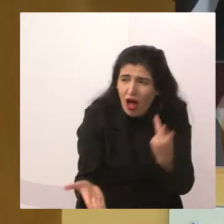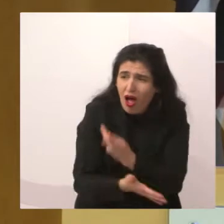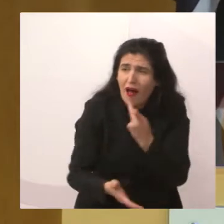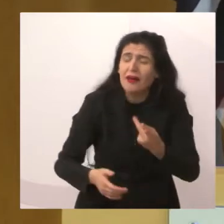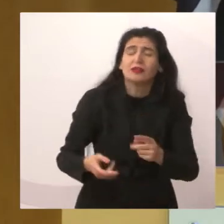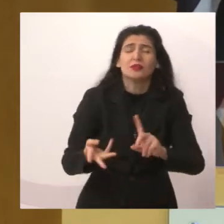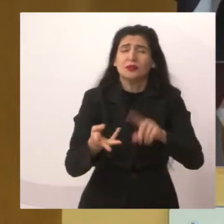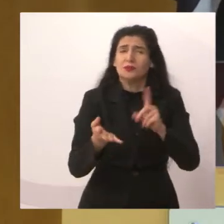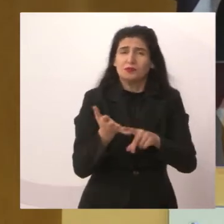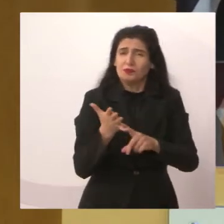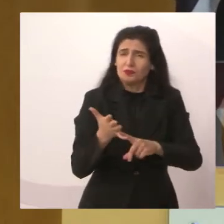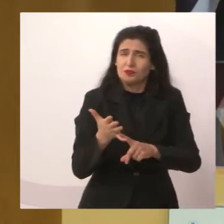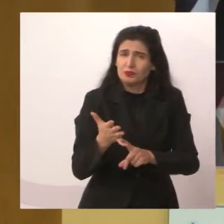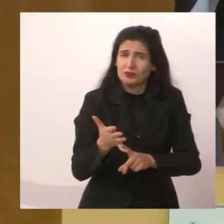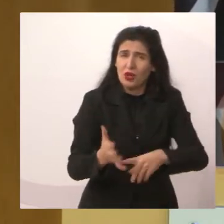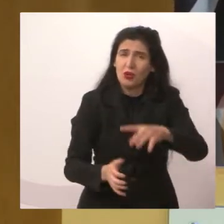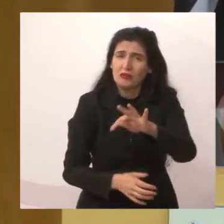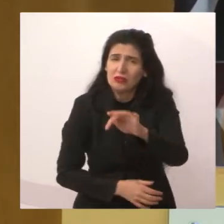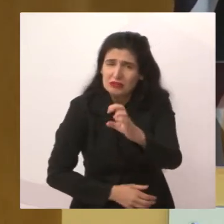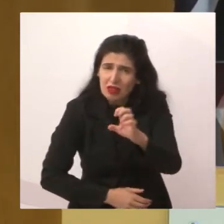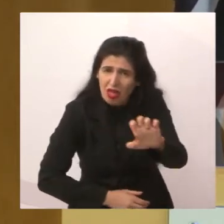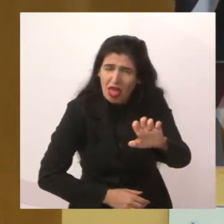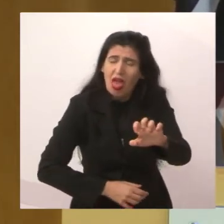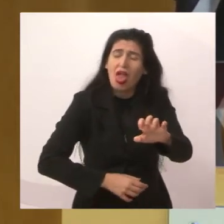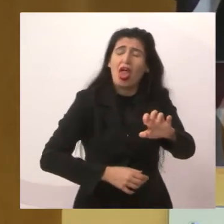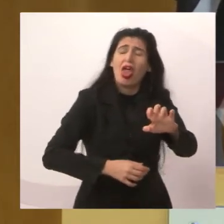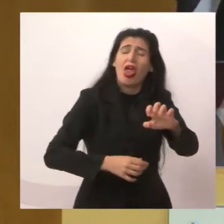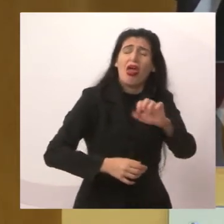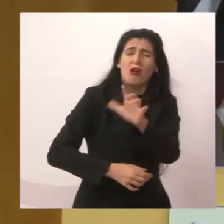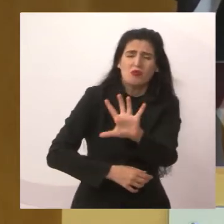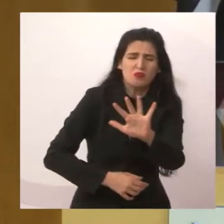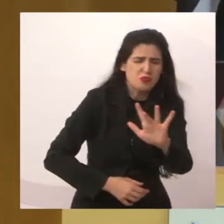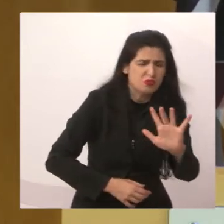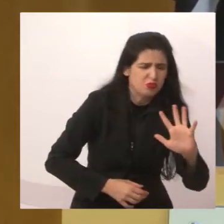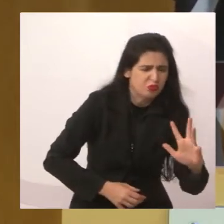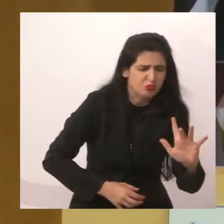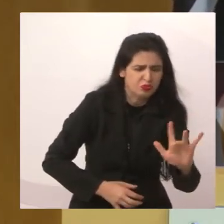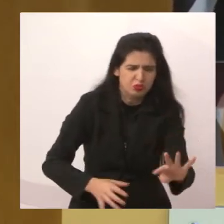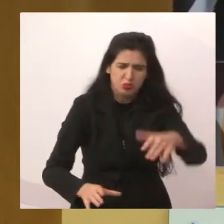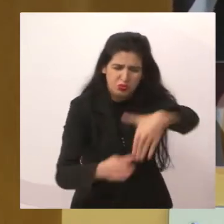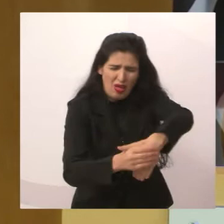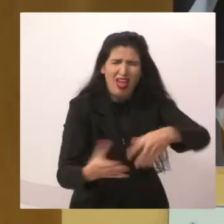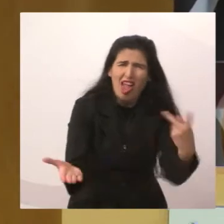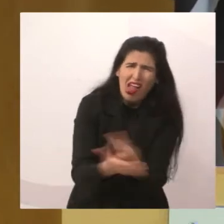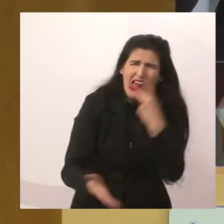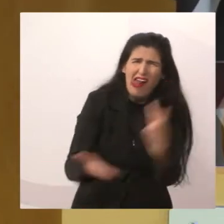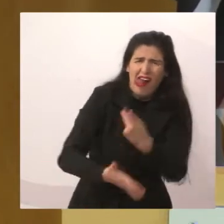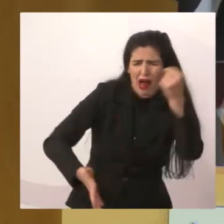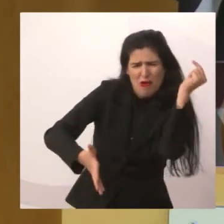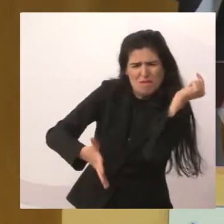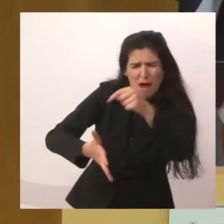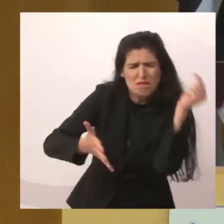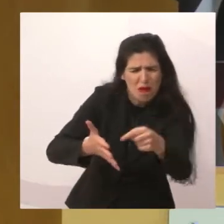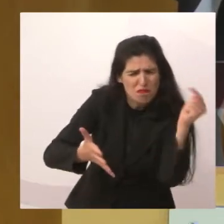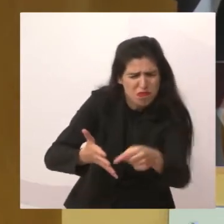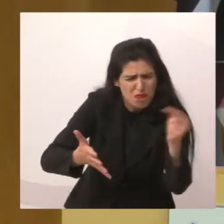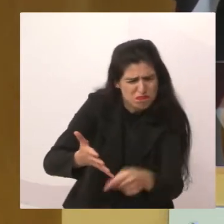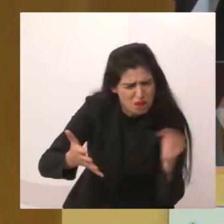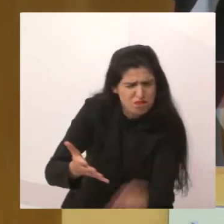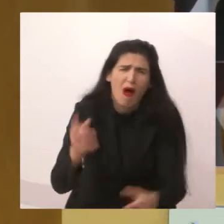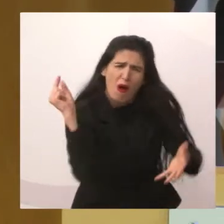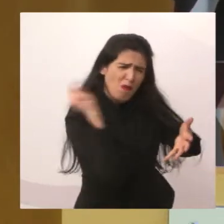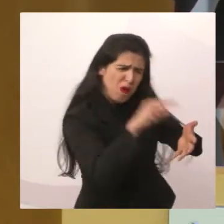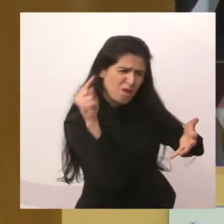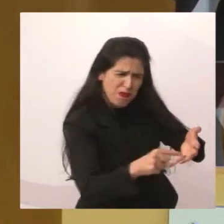não atendimento às instruções do TCE, previsão equivocada de arrecadação, enfim, várias coisas foram apontadas aqui.